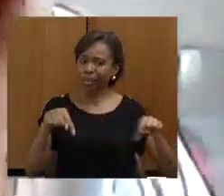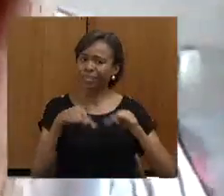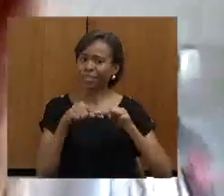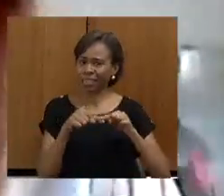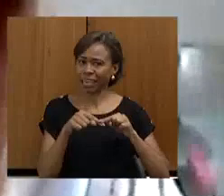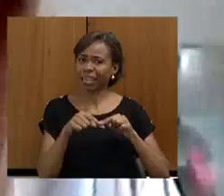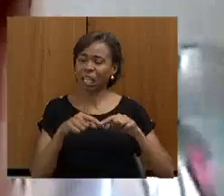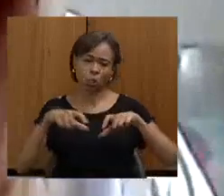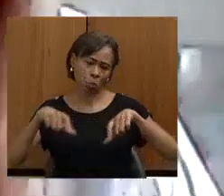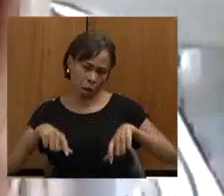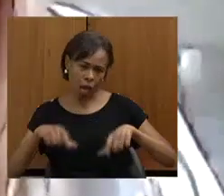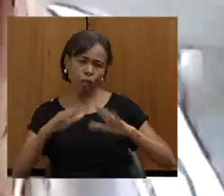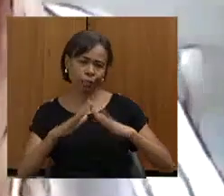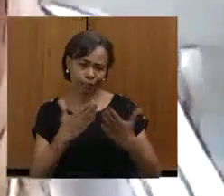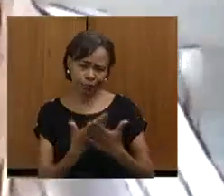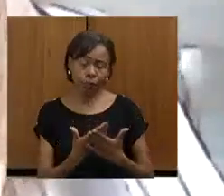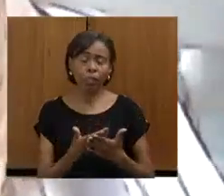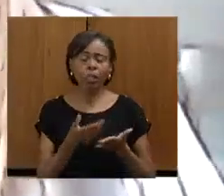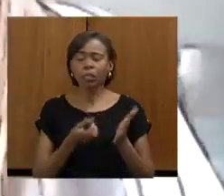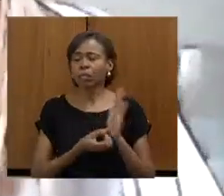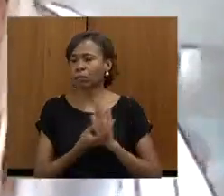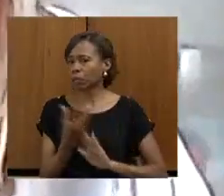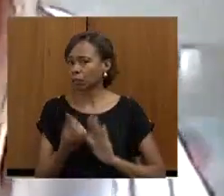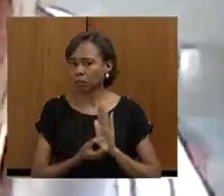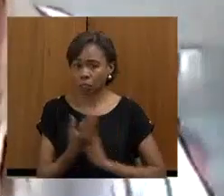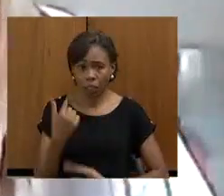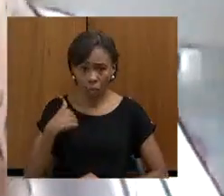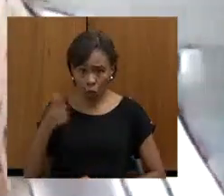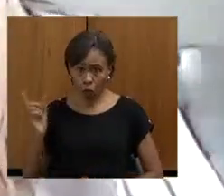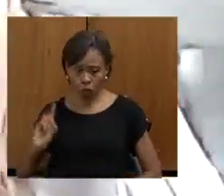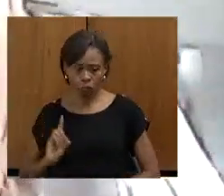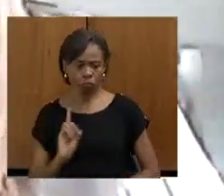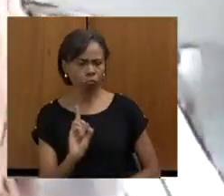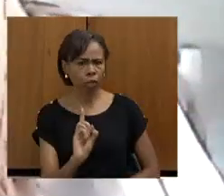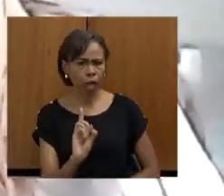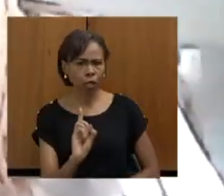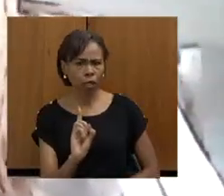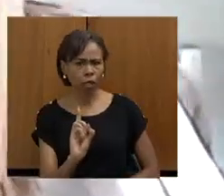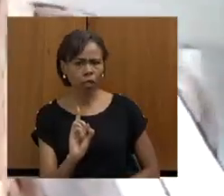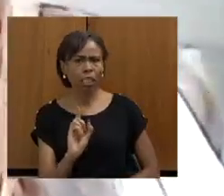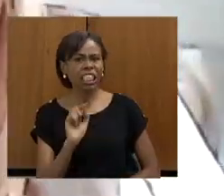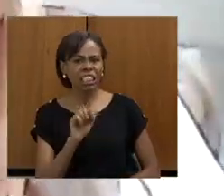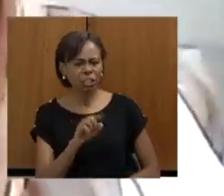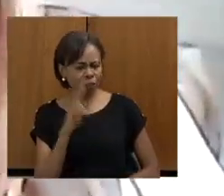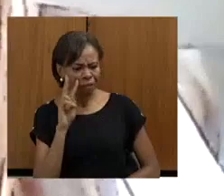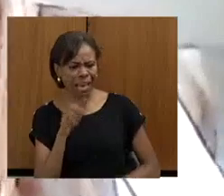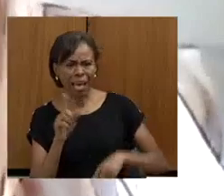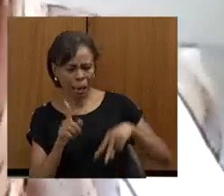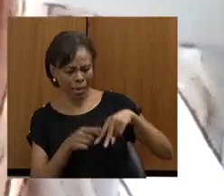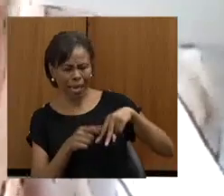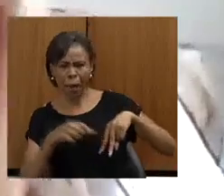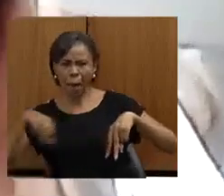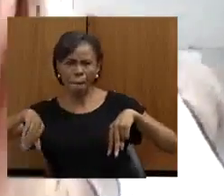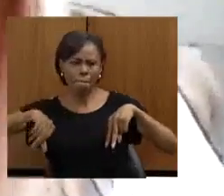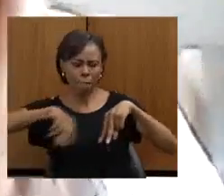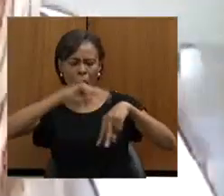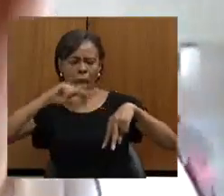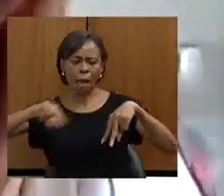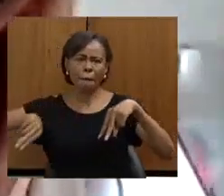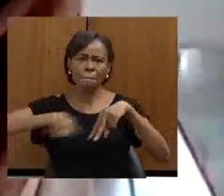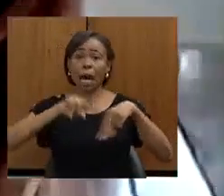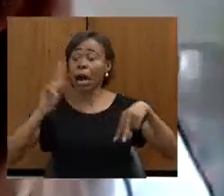pátio da escola. E por muitas vezes eu chegava na escola e tinha chutado a canela dele e sempre a mesma criança.